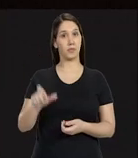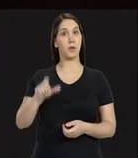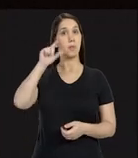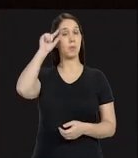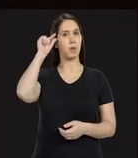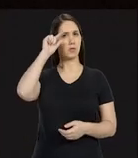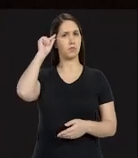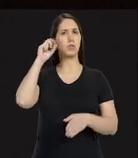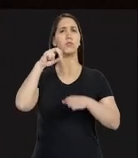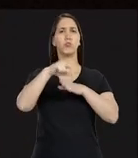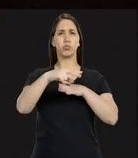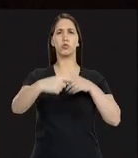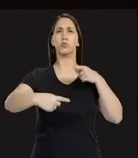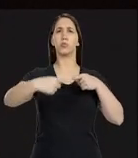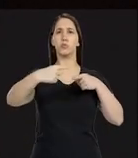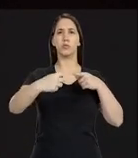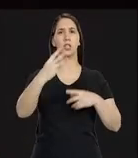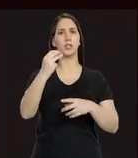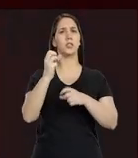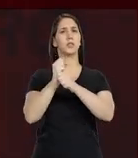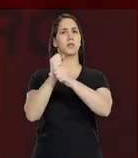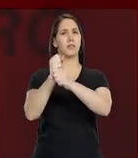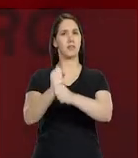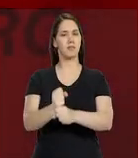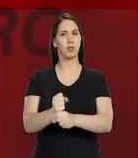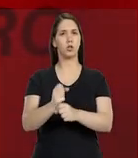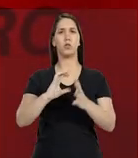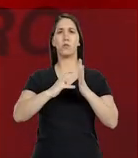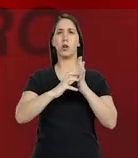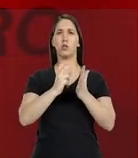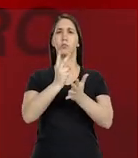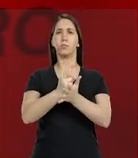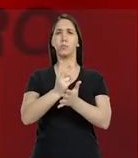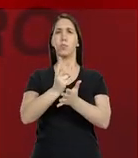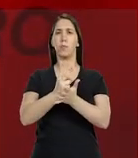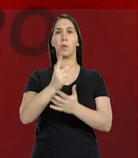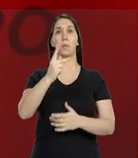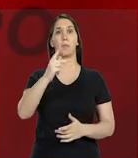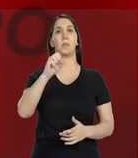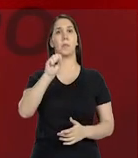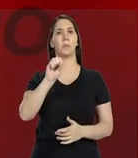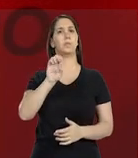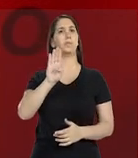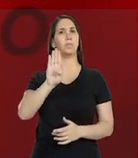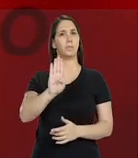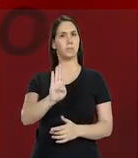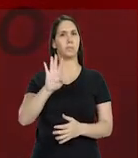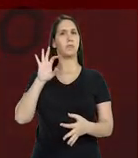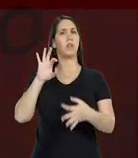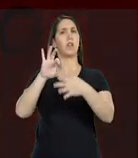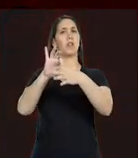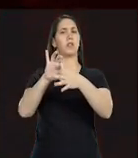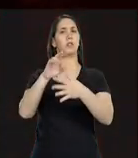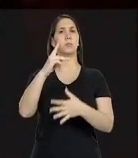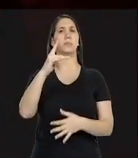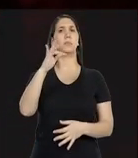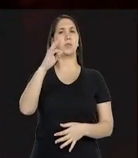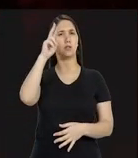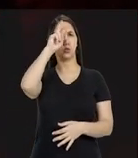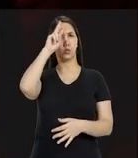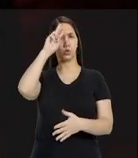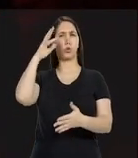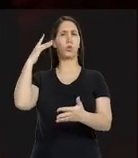Márcio França entrou na política há 30 anos. Sempre esteve no mesmo partido, o Partido Socialista Brasileiro, um aliado histórico do